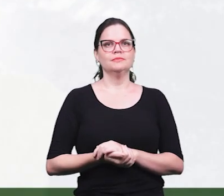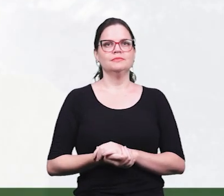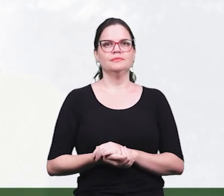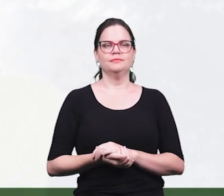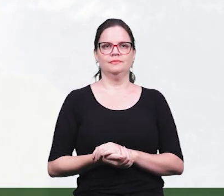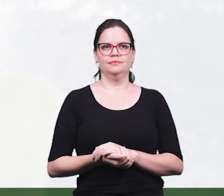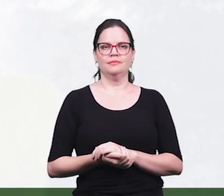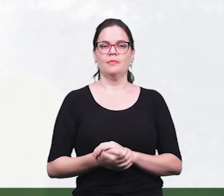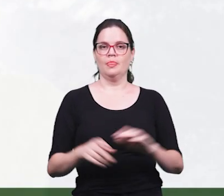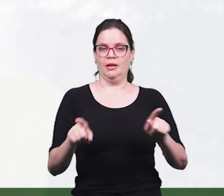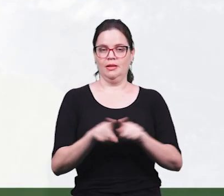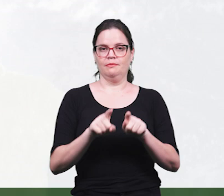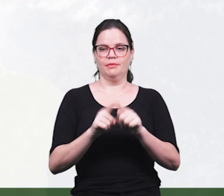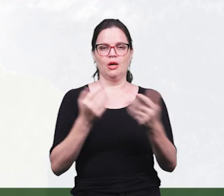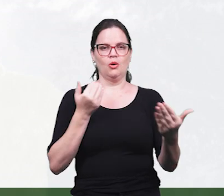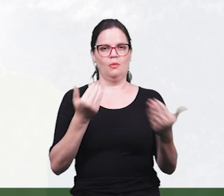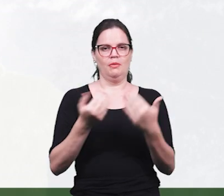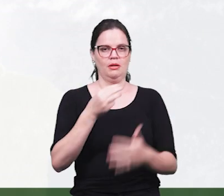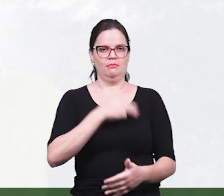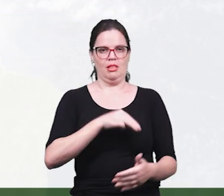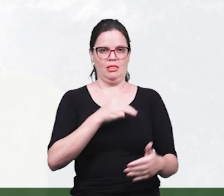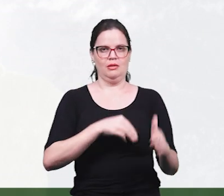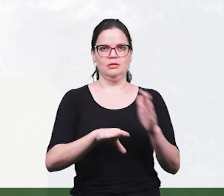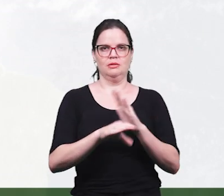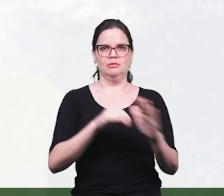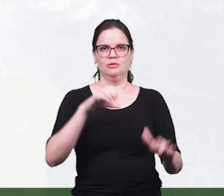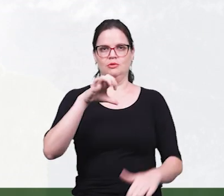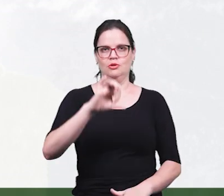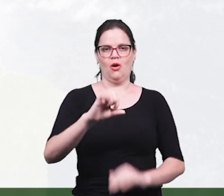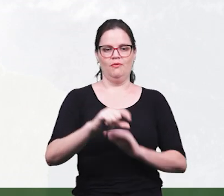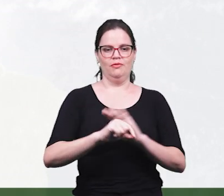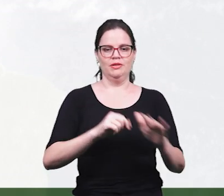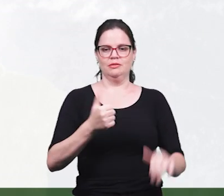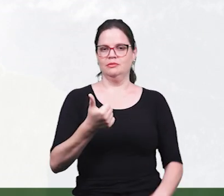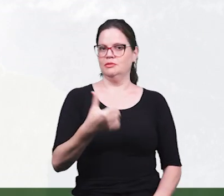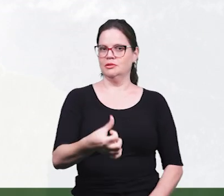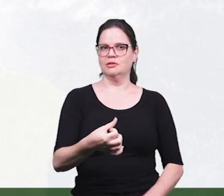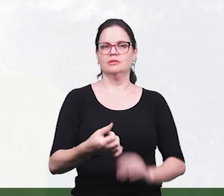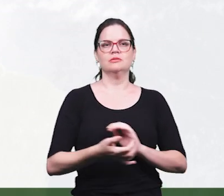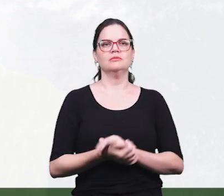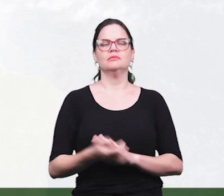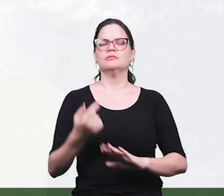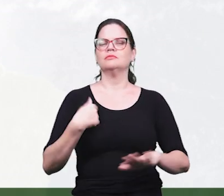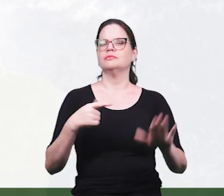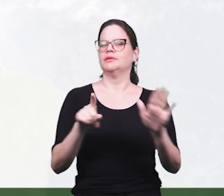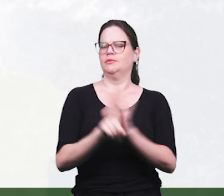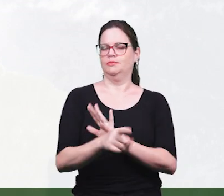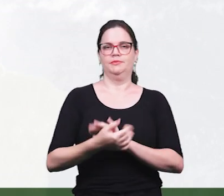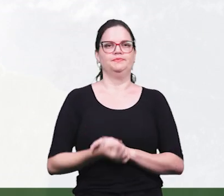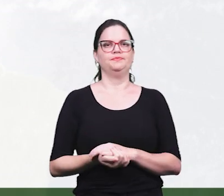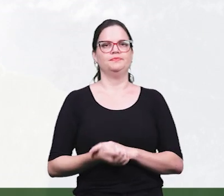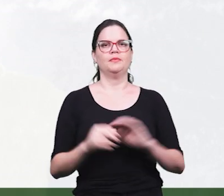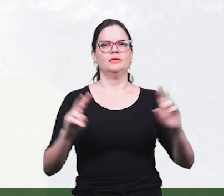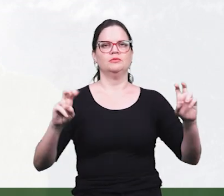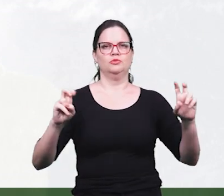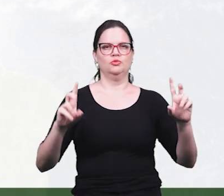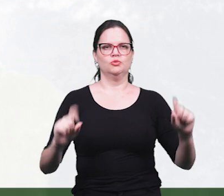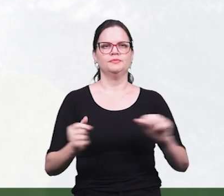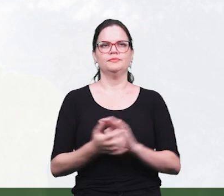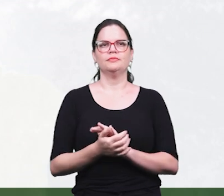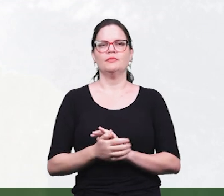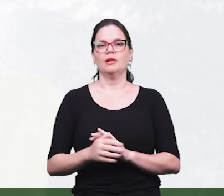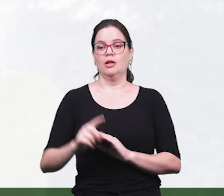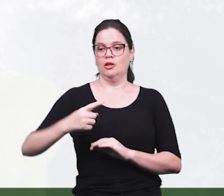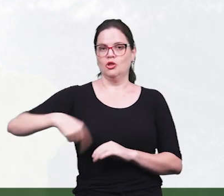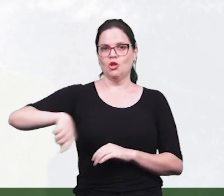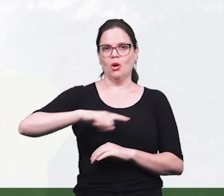comparado com Mateus capítulo 9, verso 16, a pergunta é, qual foi, profeticamente, a